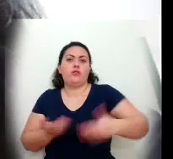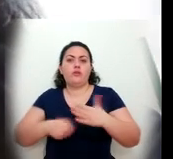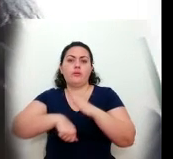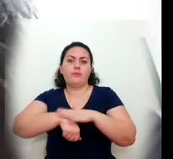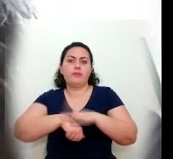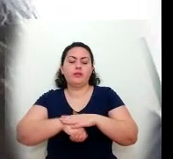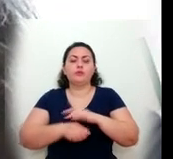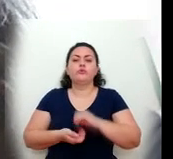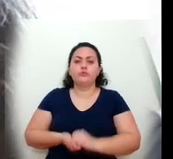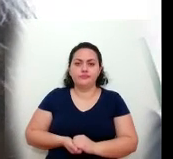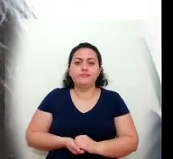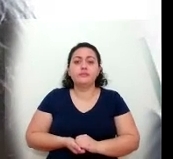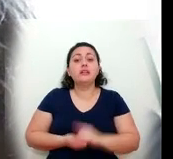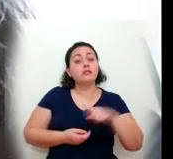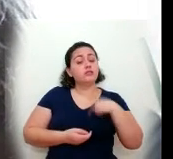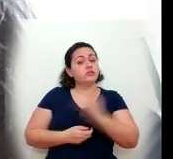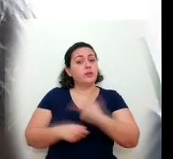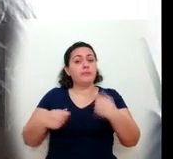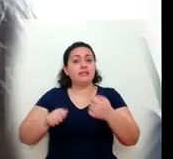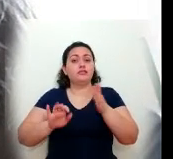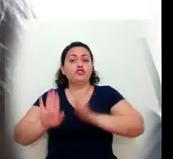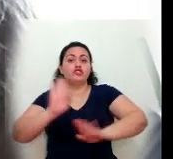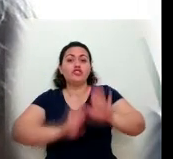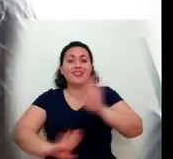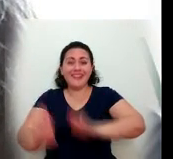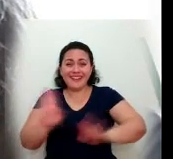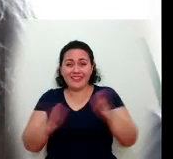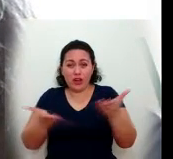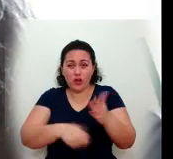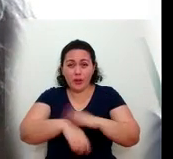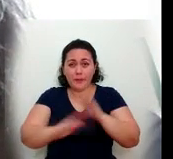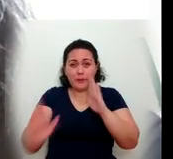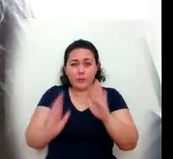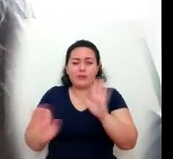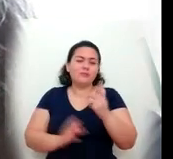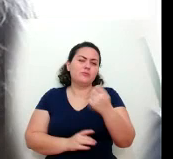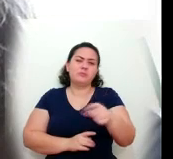Né? Nesse momento. Então, fazer